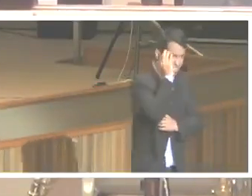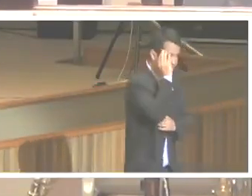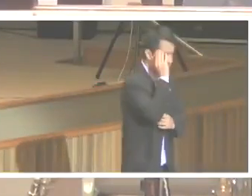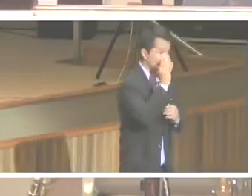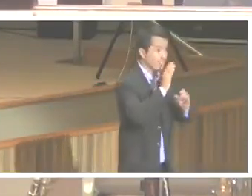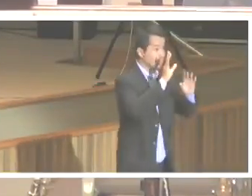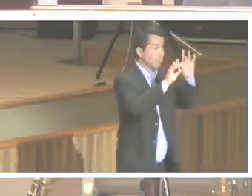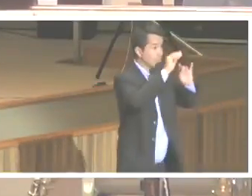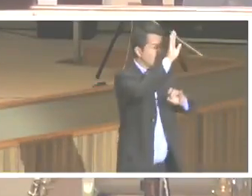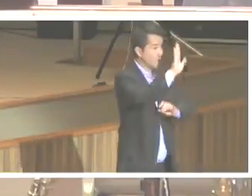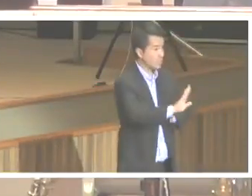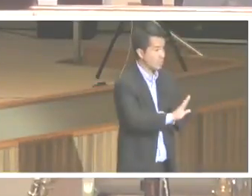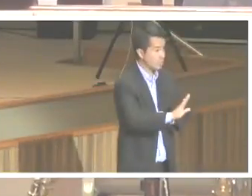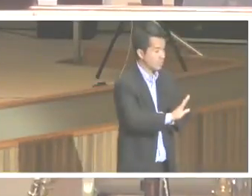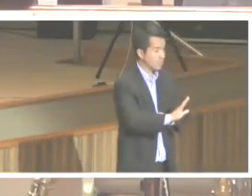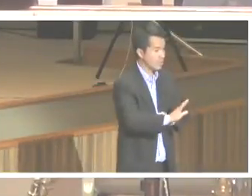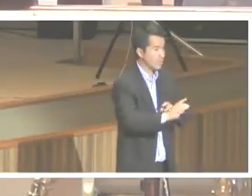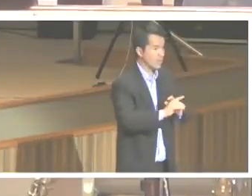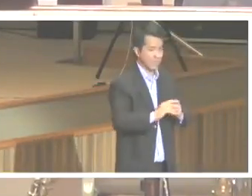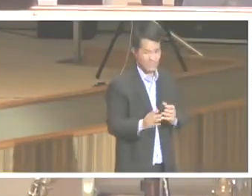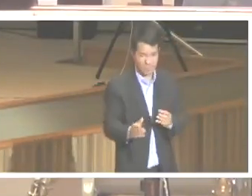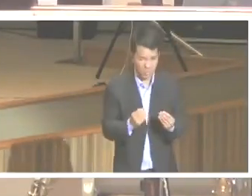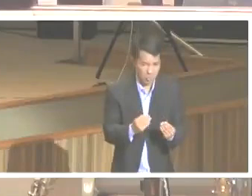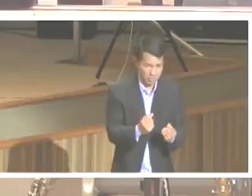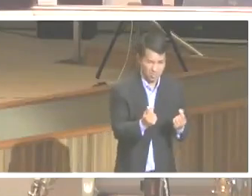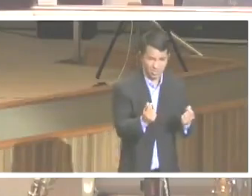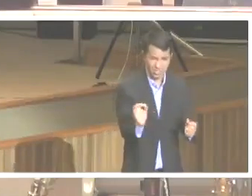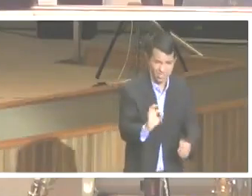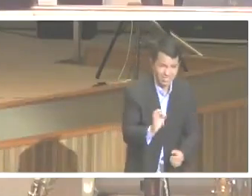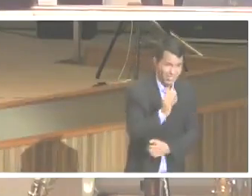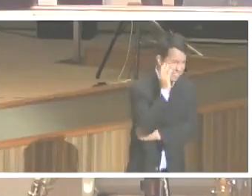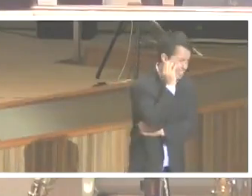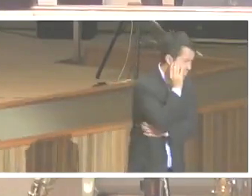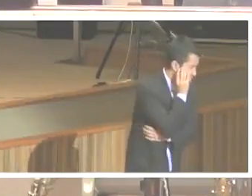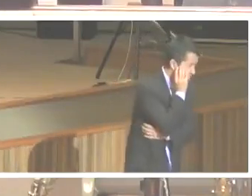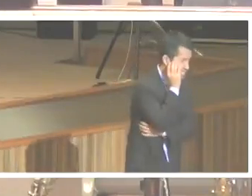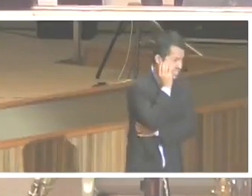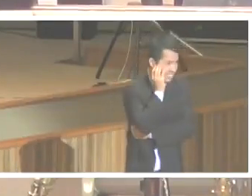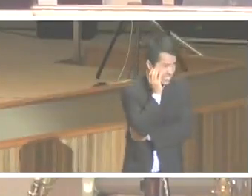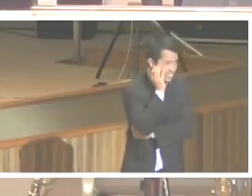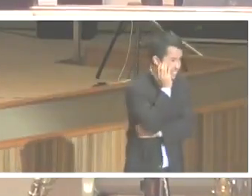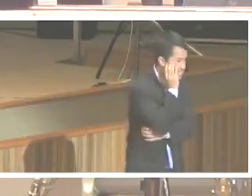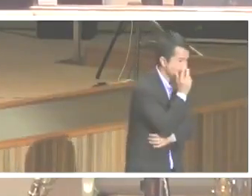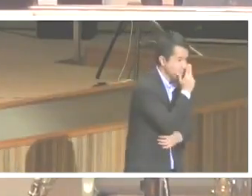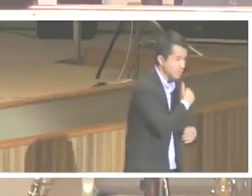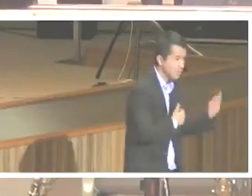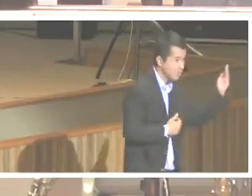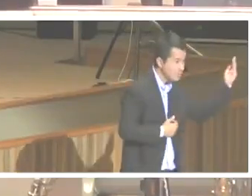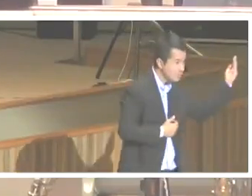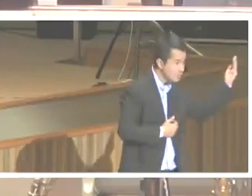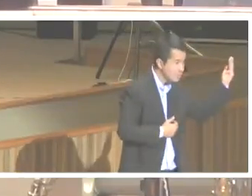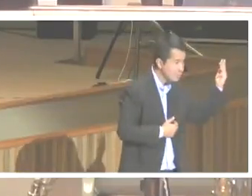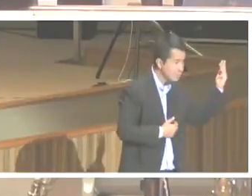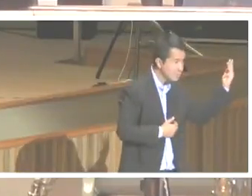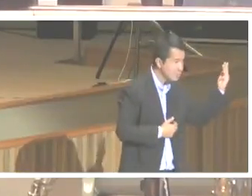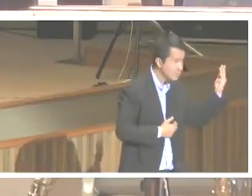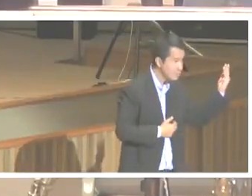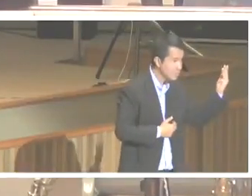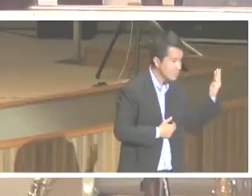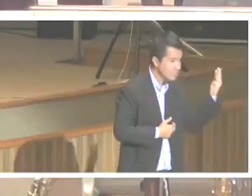que o senhor manda todo o suprimento necessário que vem do outro lado do